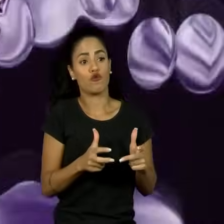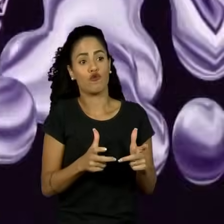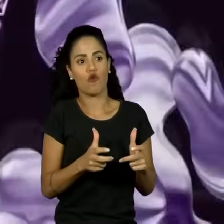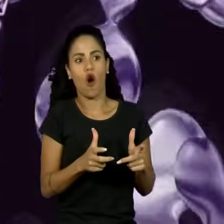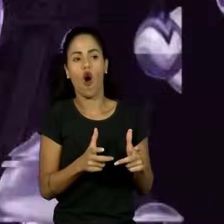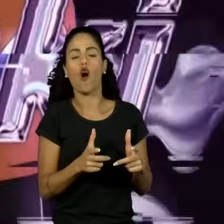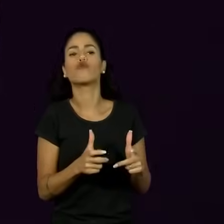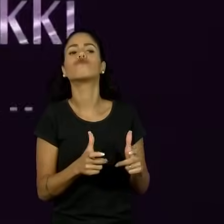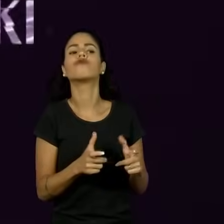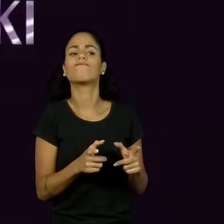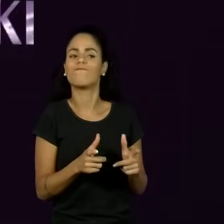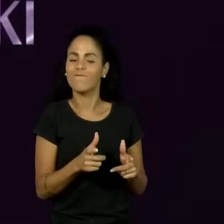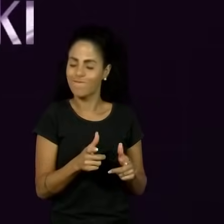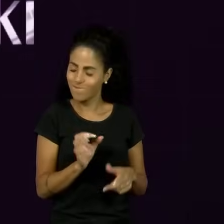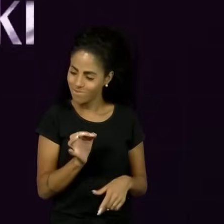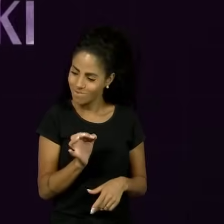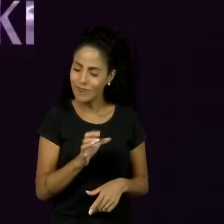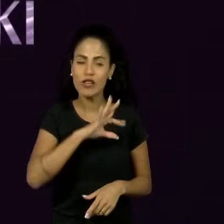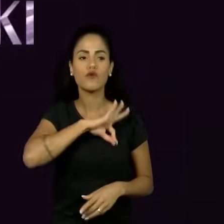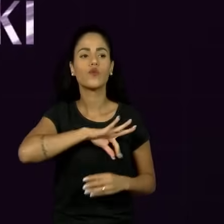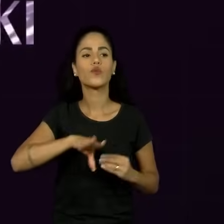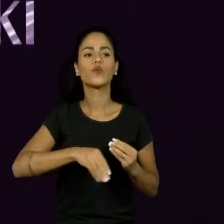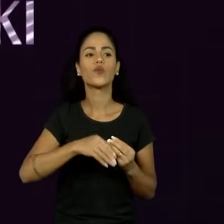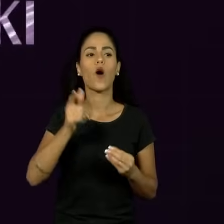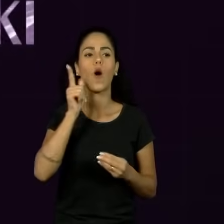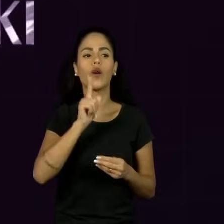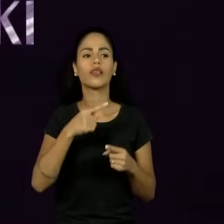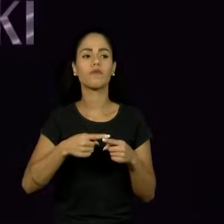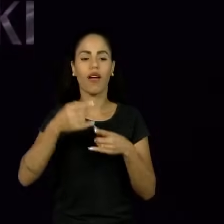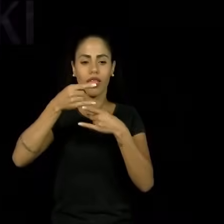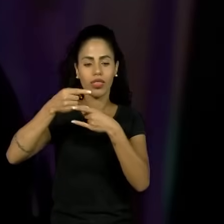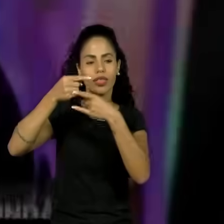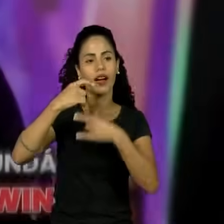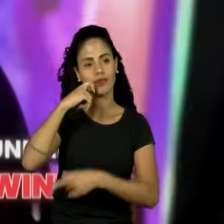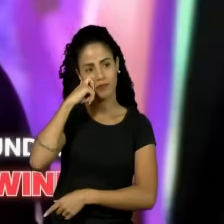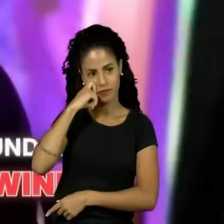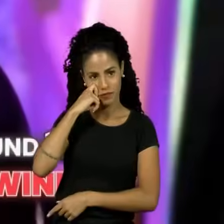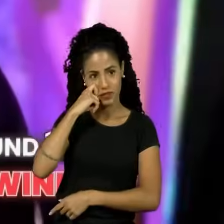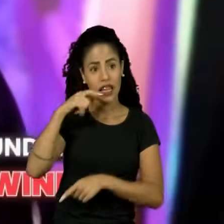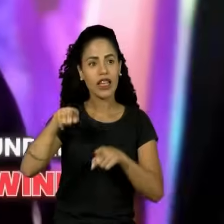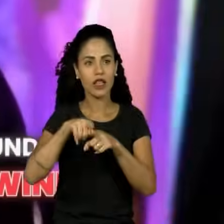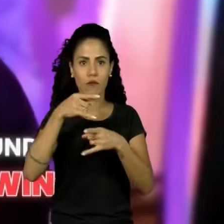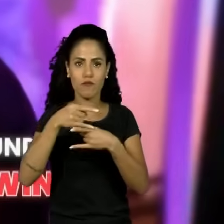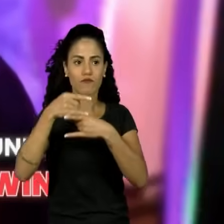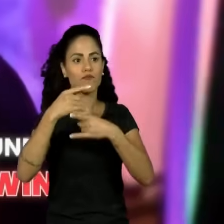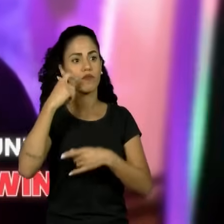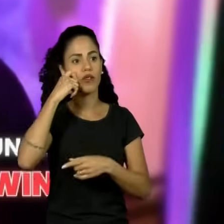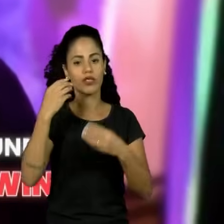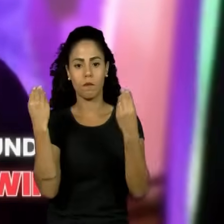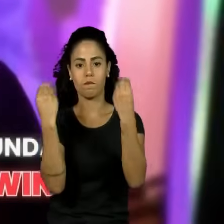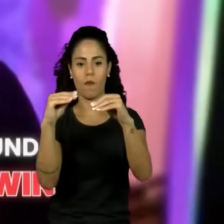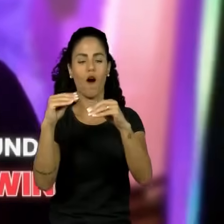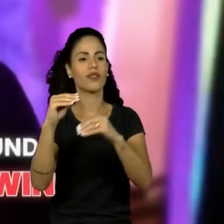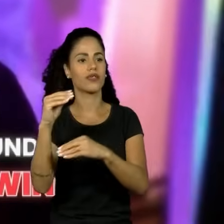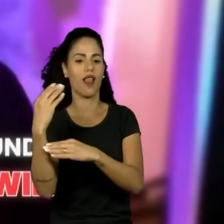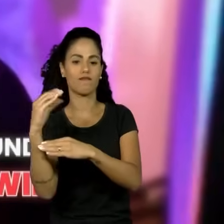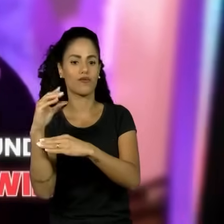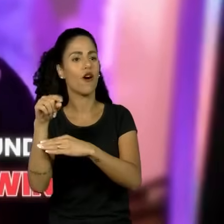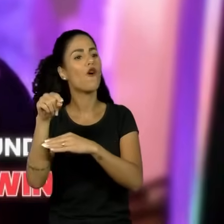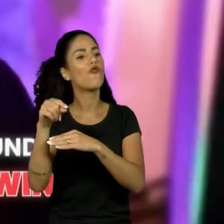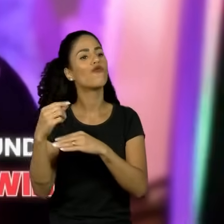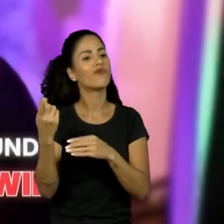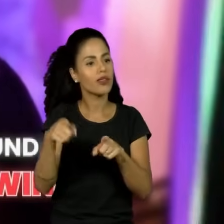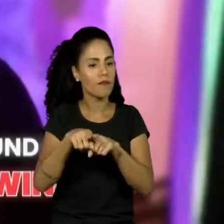renda das plataformas que você faz live e também das plataformas que você posta vídeo. O vídeo, por